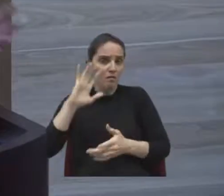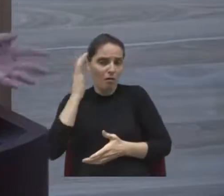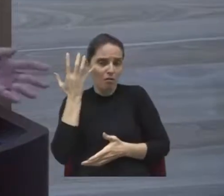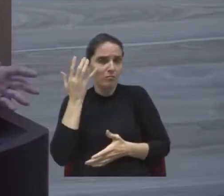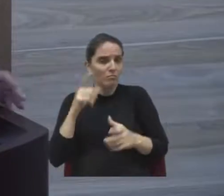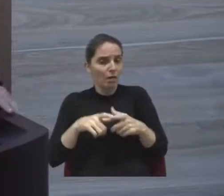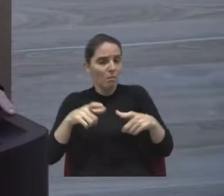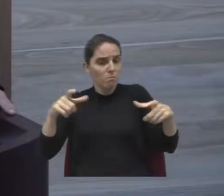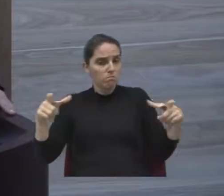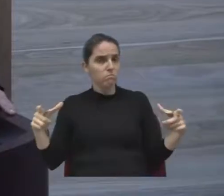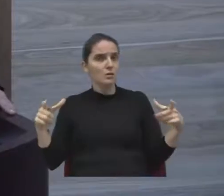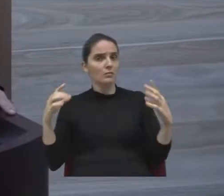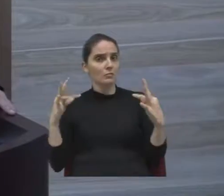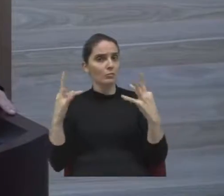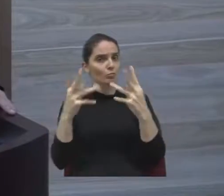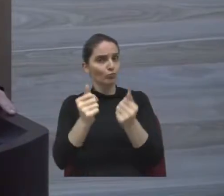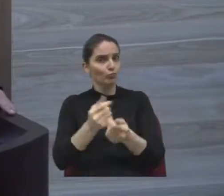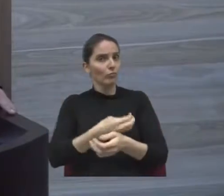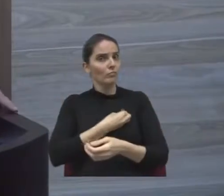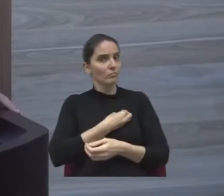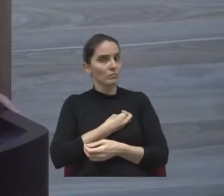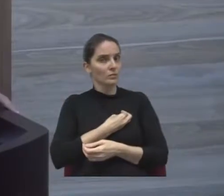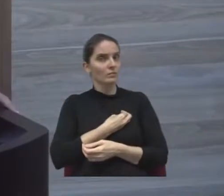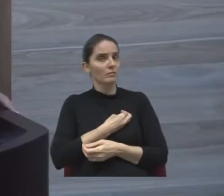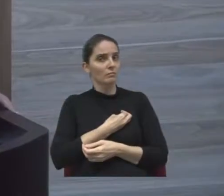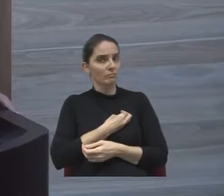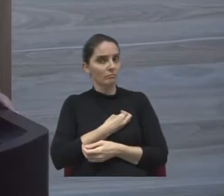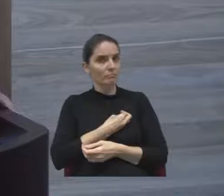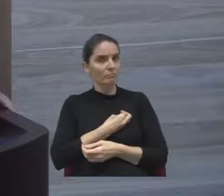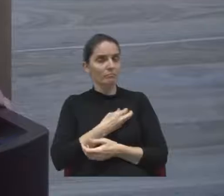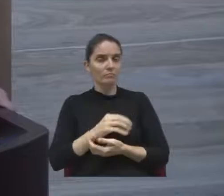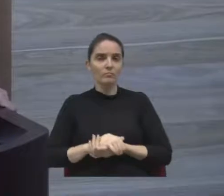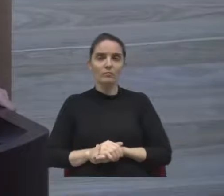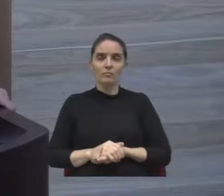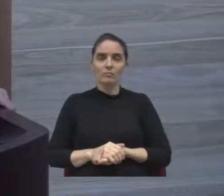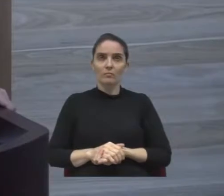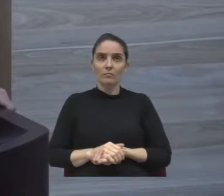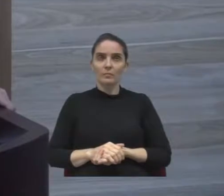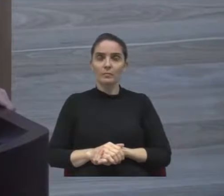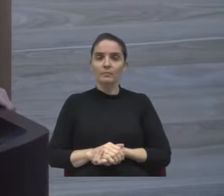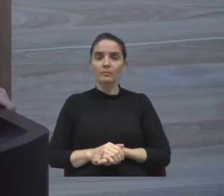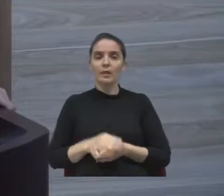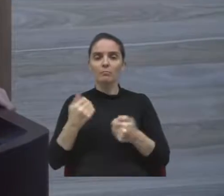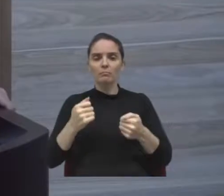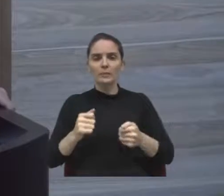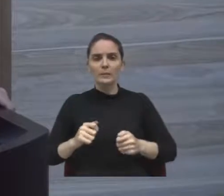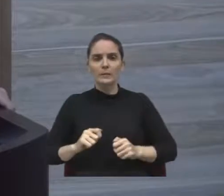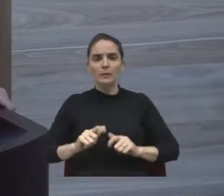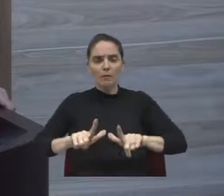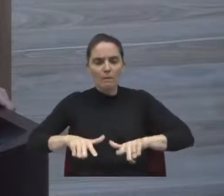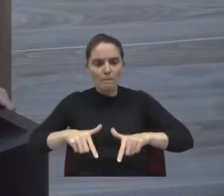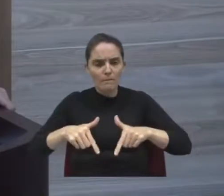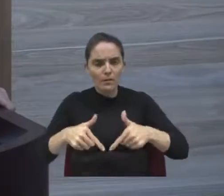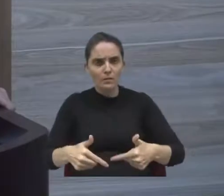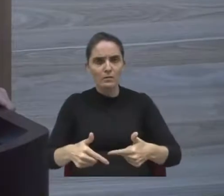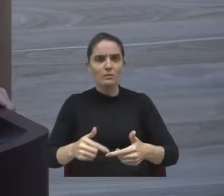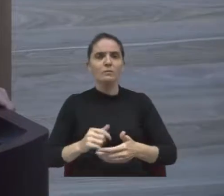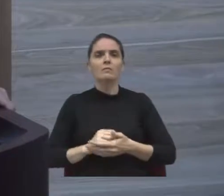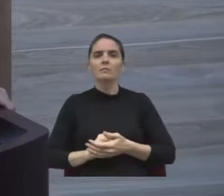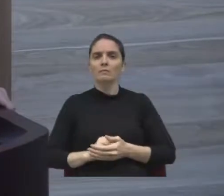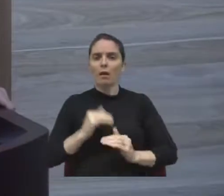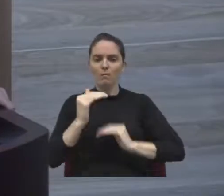aqui quase presentes. Eu acredito que nós temos aí que galgar um bom caminho, temos que amadurecer, temos que desenvolver